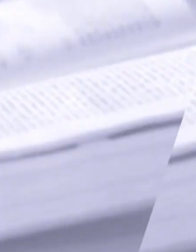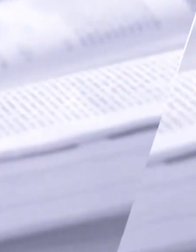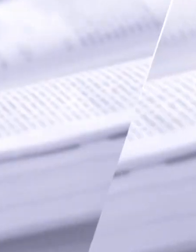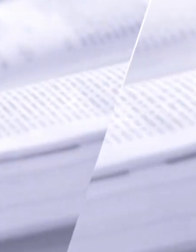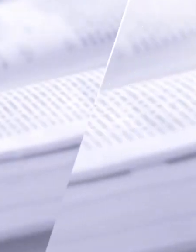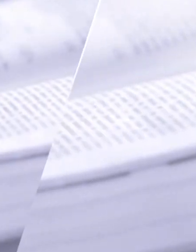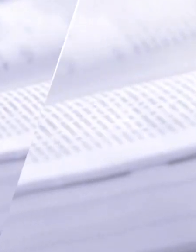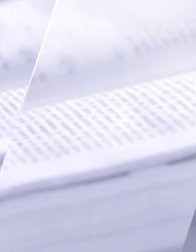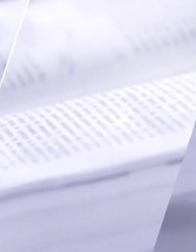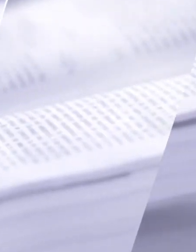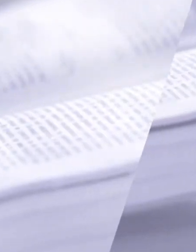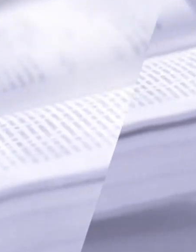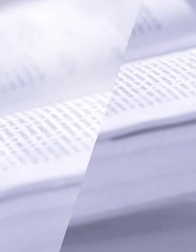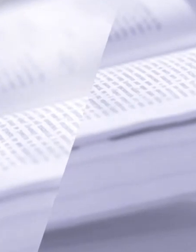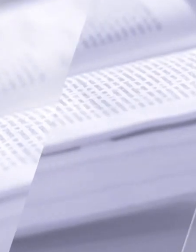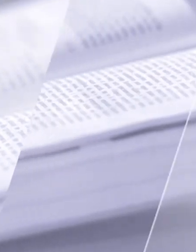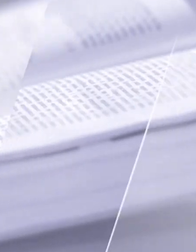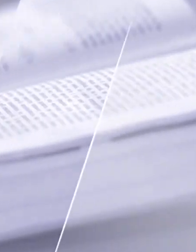reverendo?